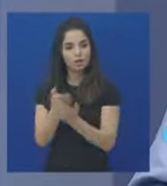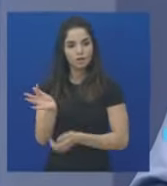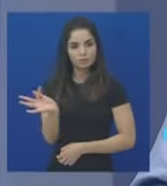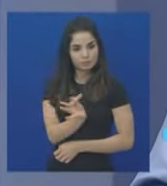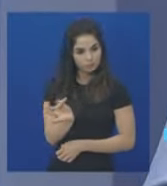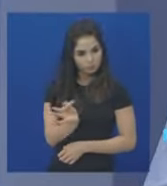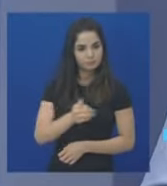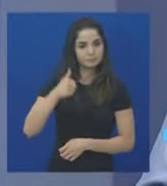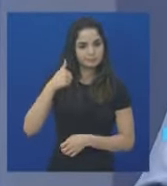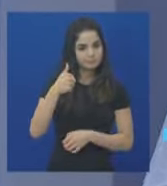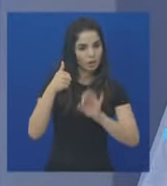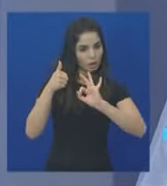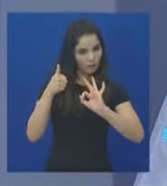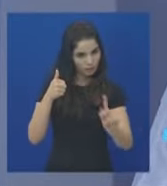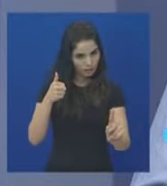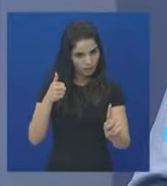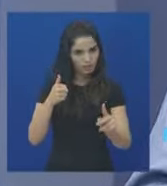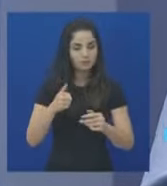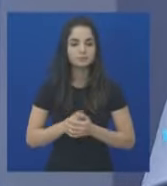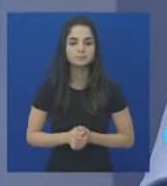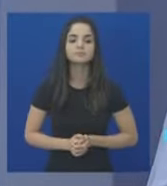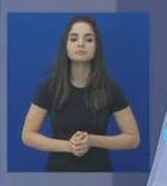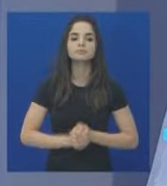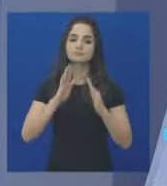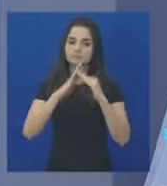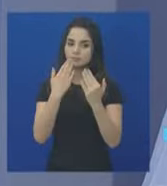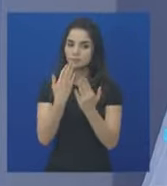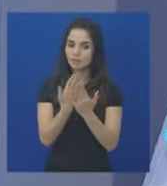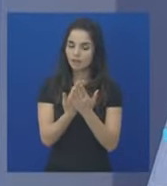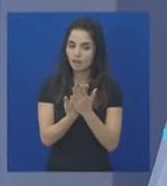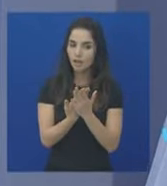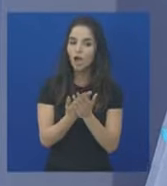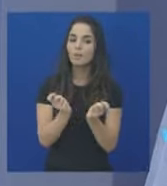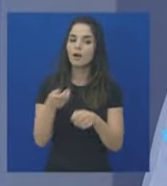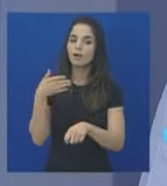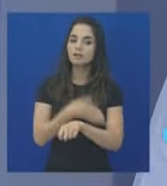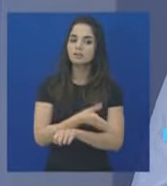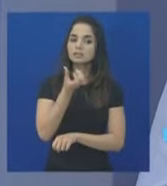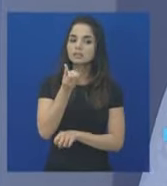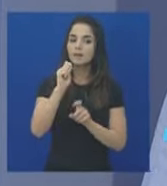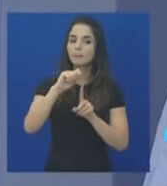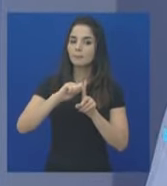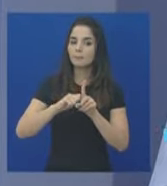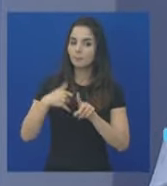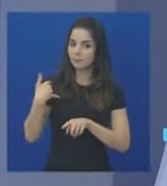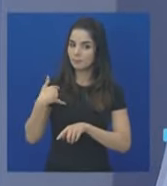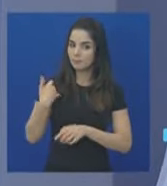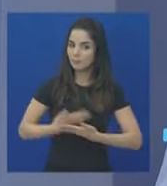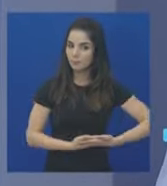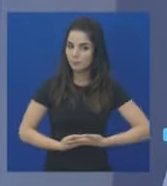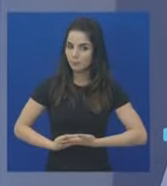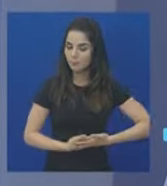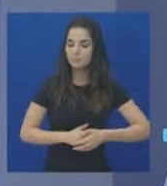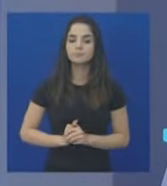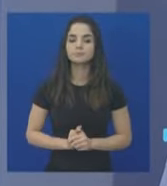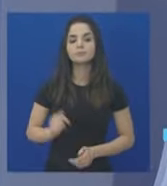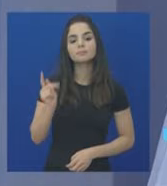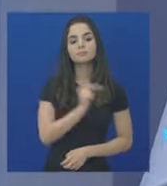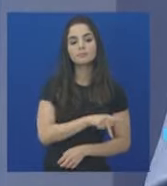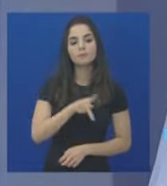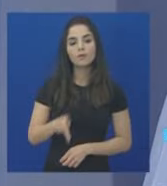creche em tempo integral a partir dos seis meses de idade, professores com os salários em